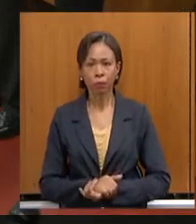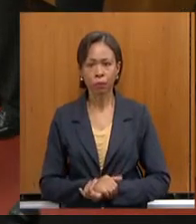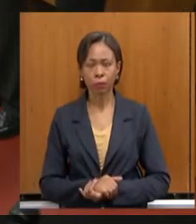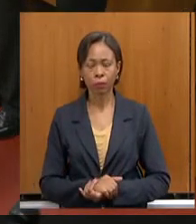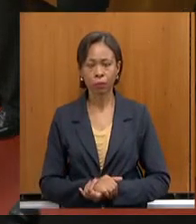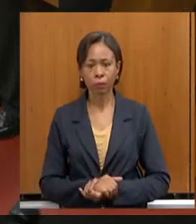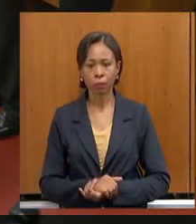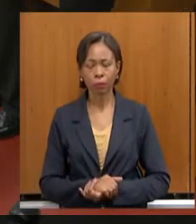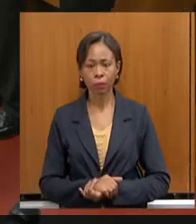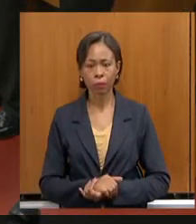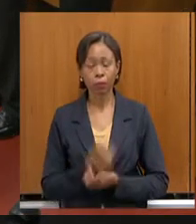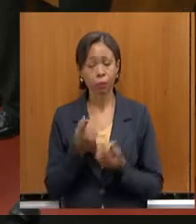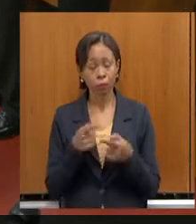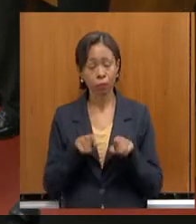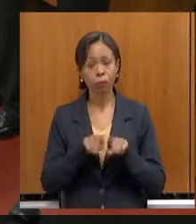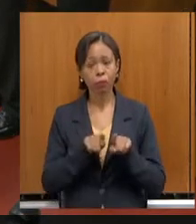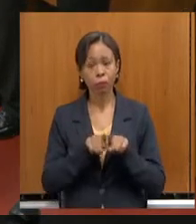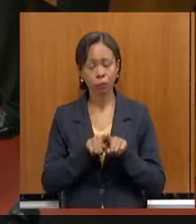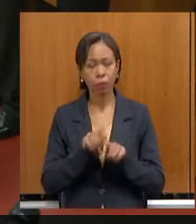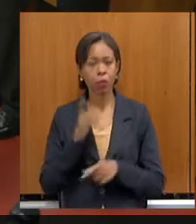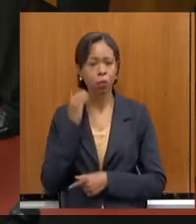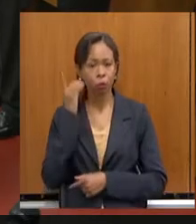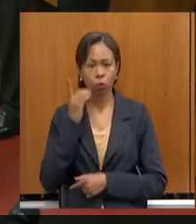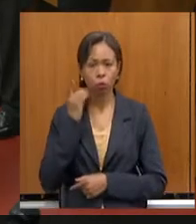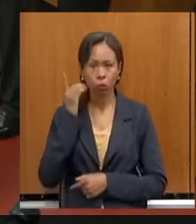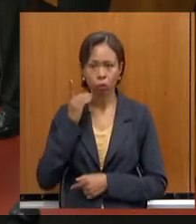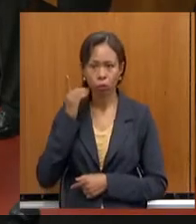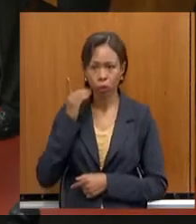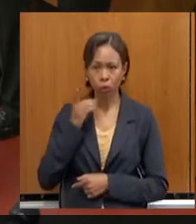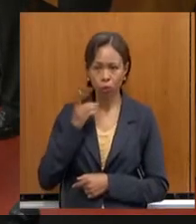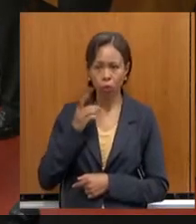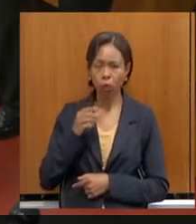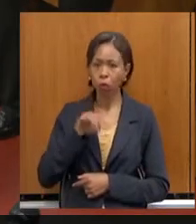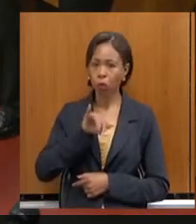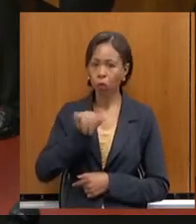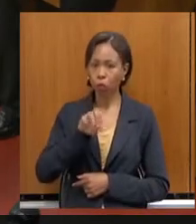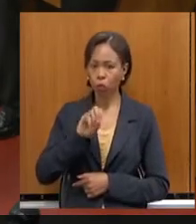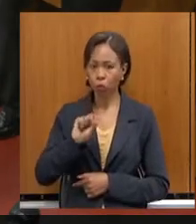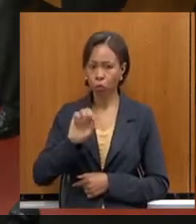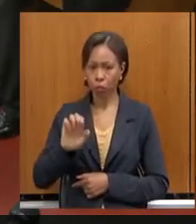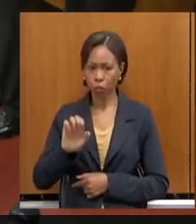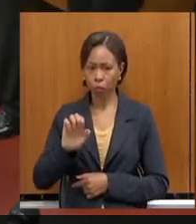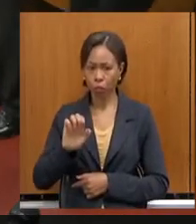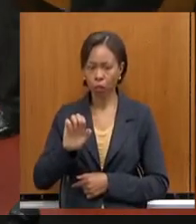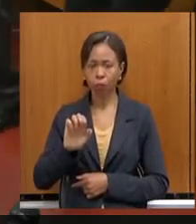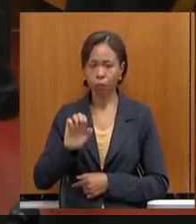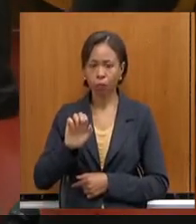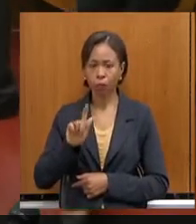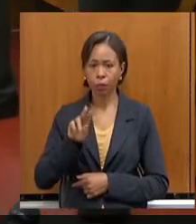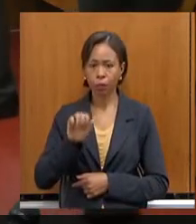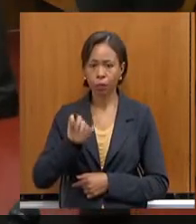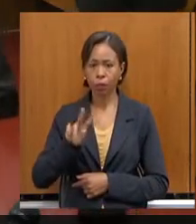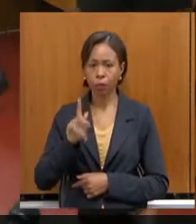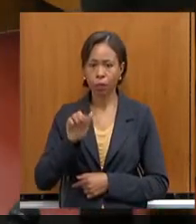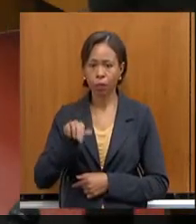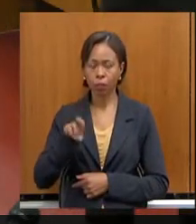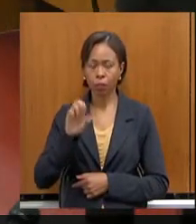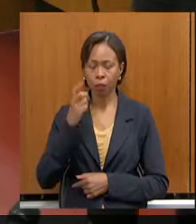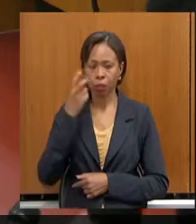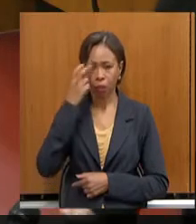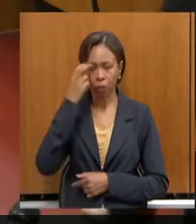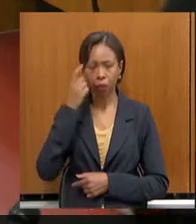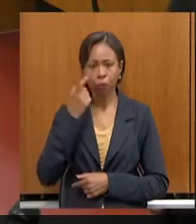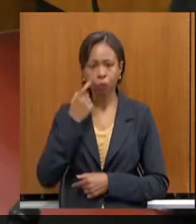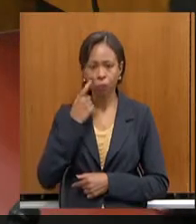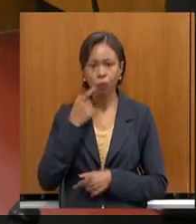e juntamente com o Deputado José Guilherme o registro aqui a presença